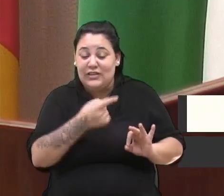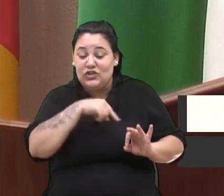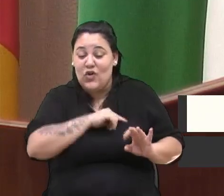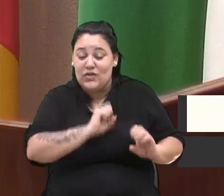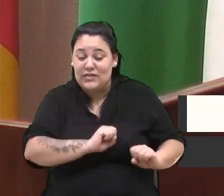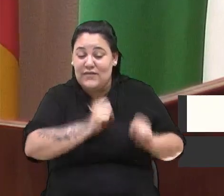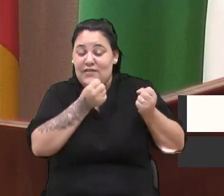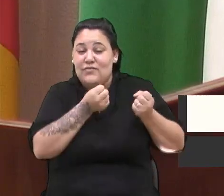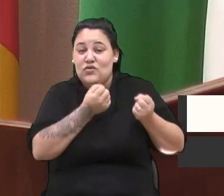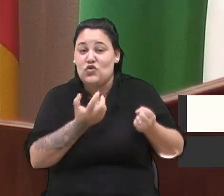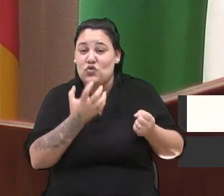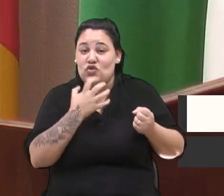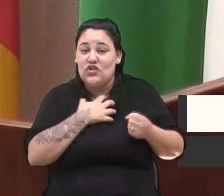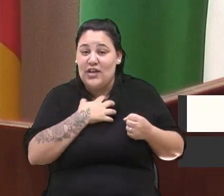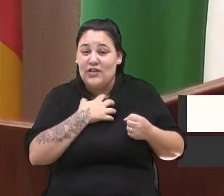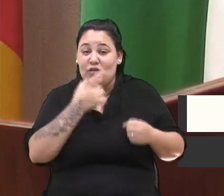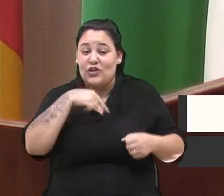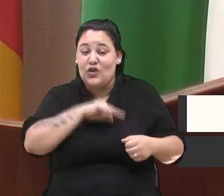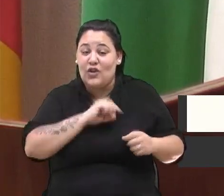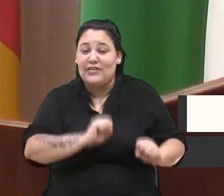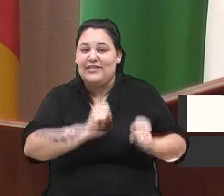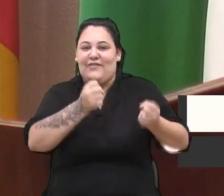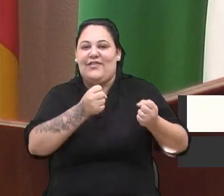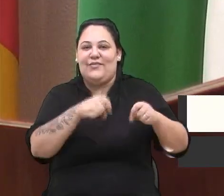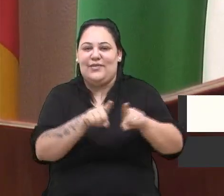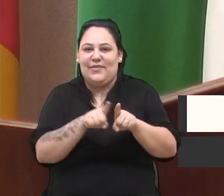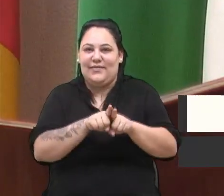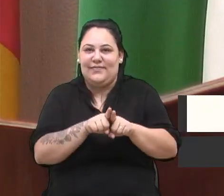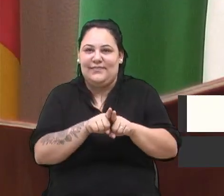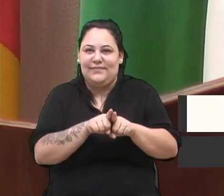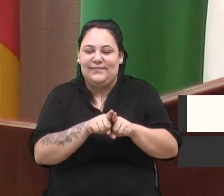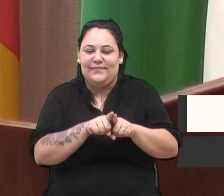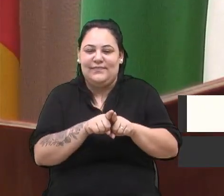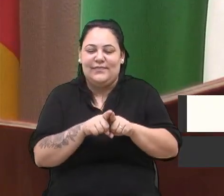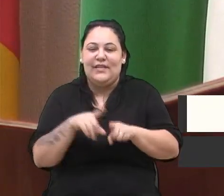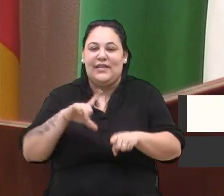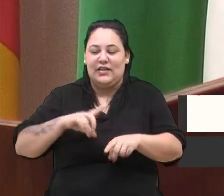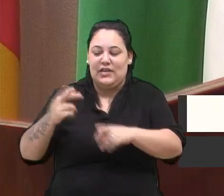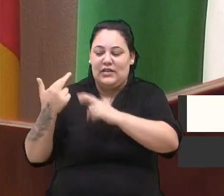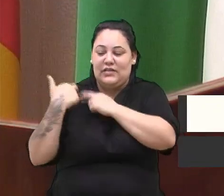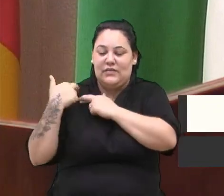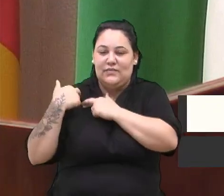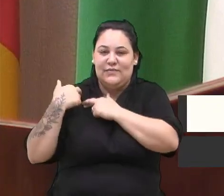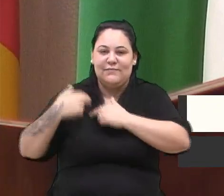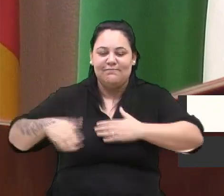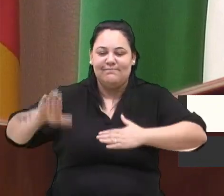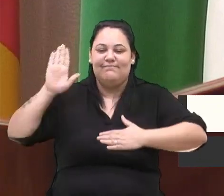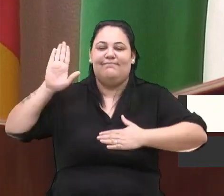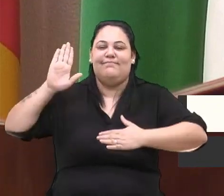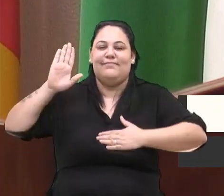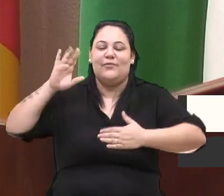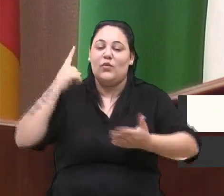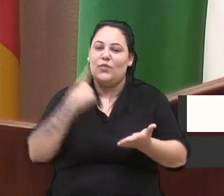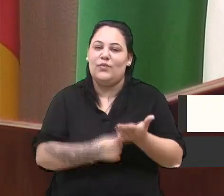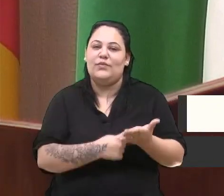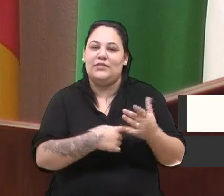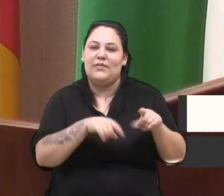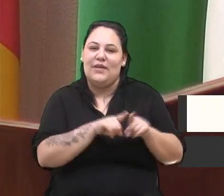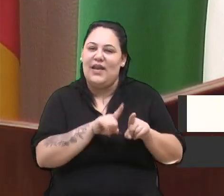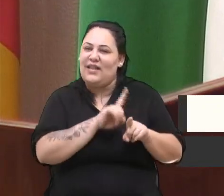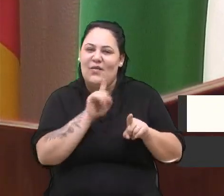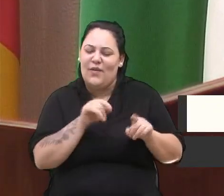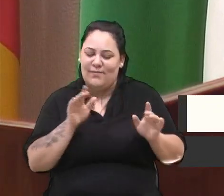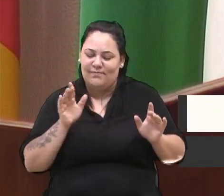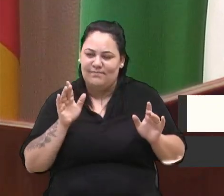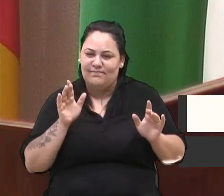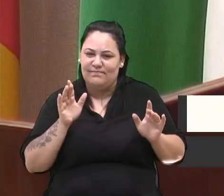na forma como a gente as defende. Com essa questão da responsabilidade, do comprometimento e não para si,